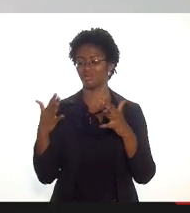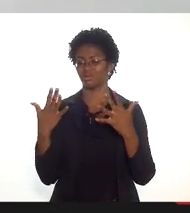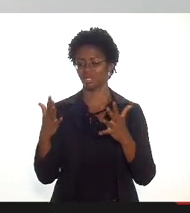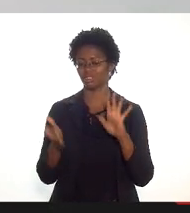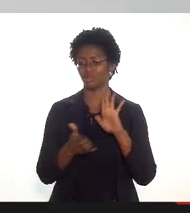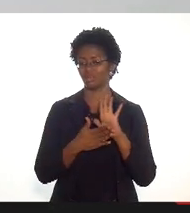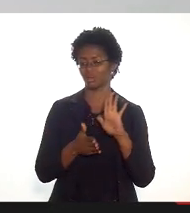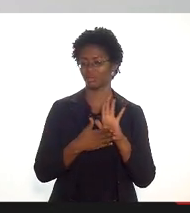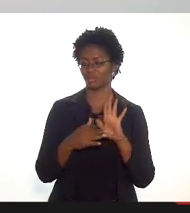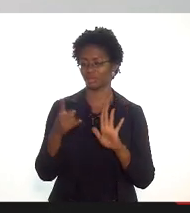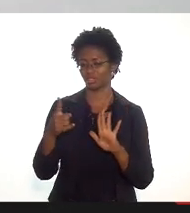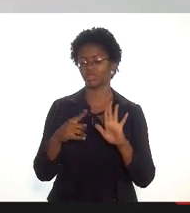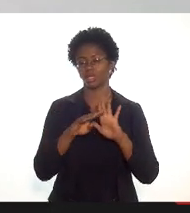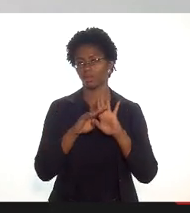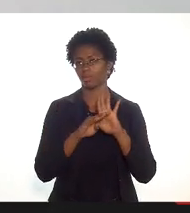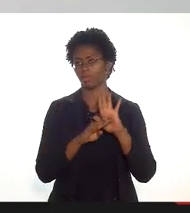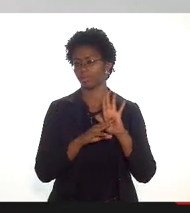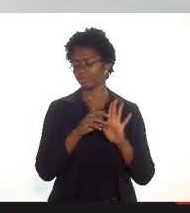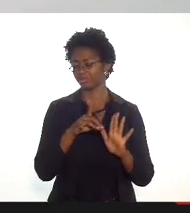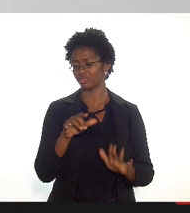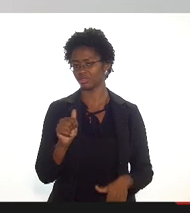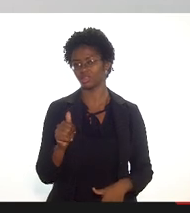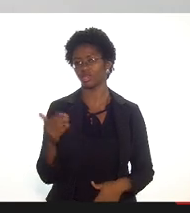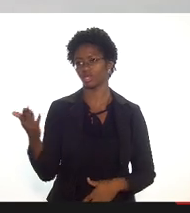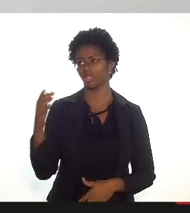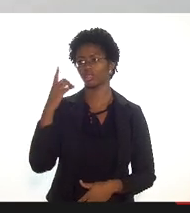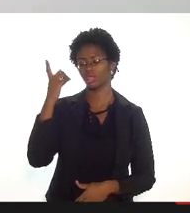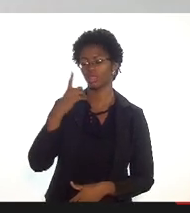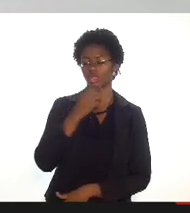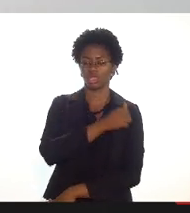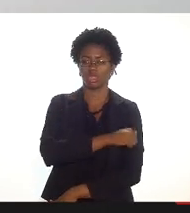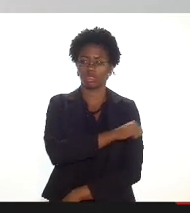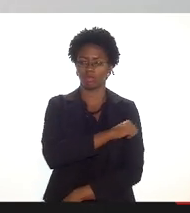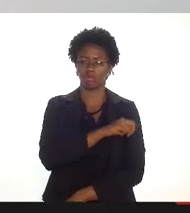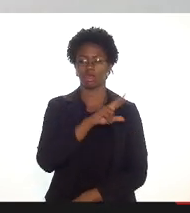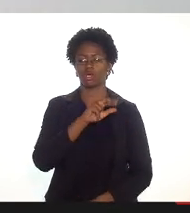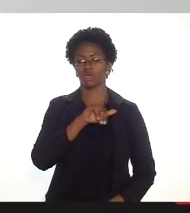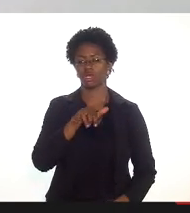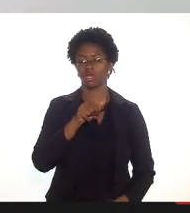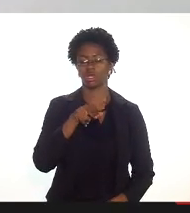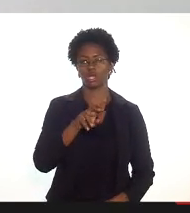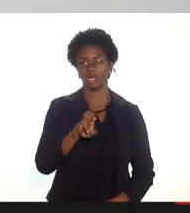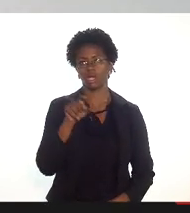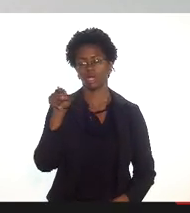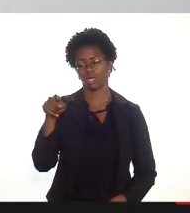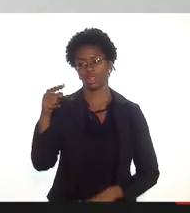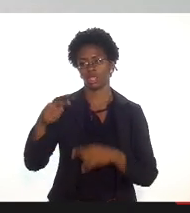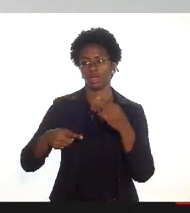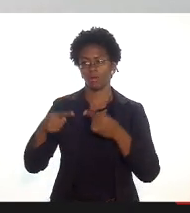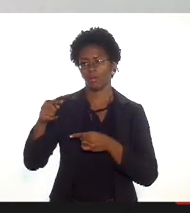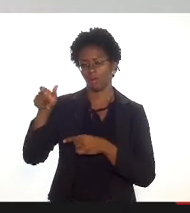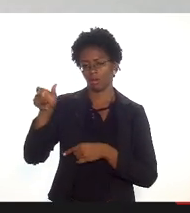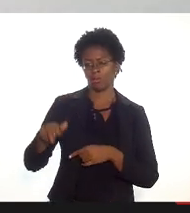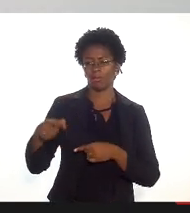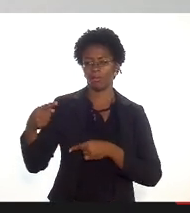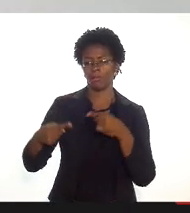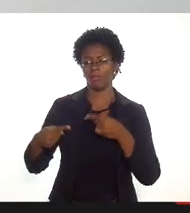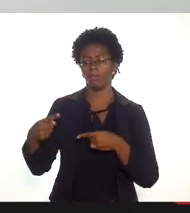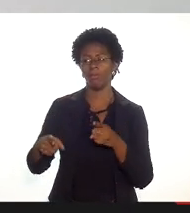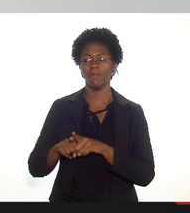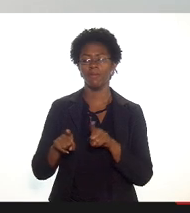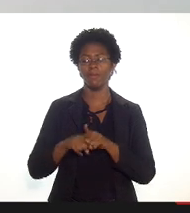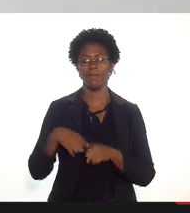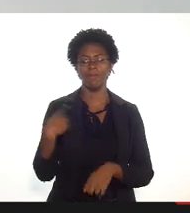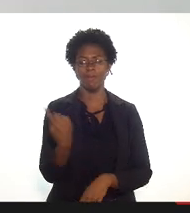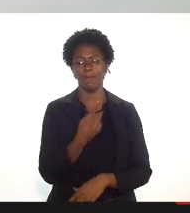dessa agenda, tanto pela deputada enfermeira Rejane, nossa parlamentar, e também aí a